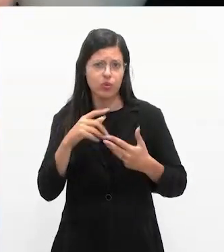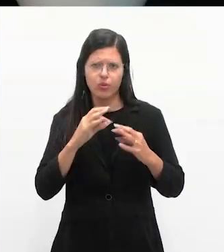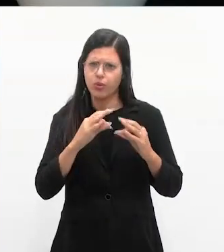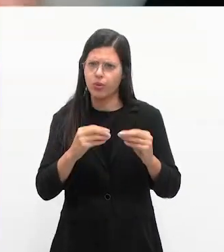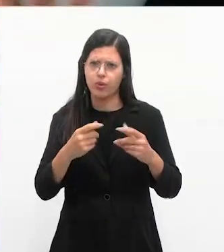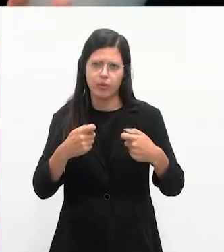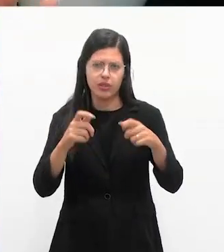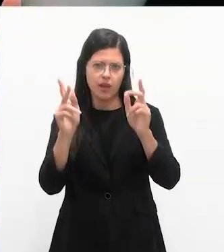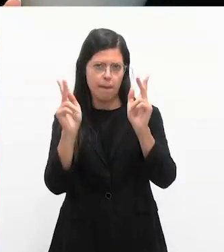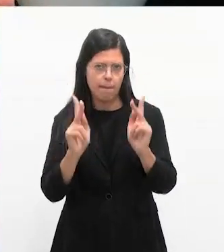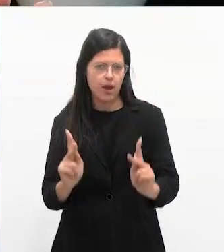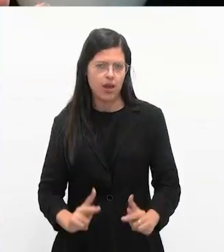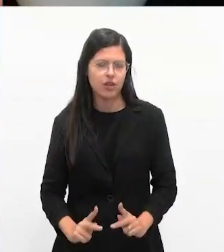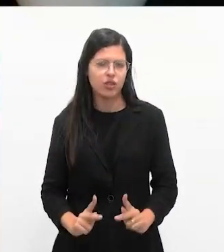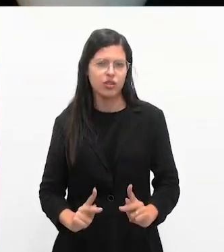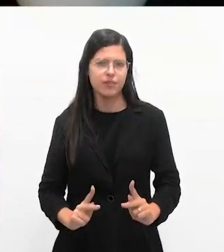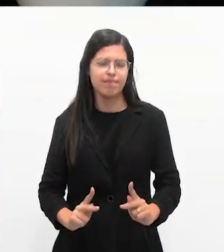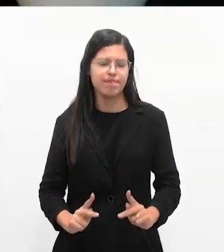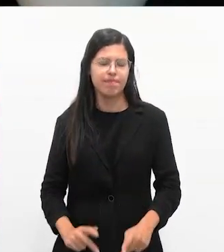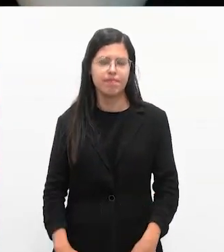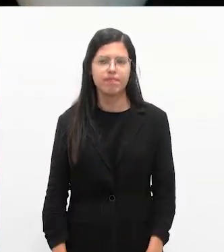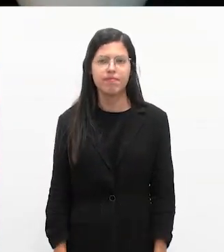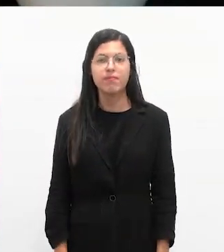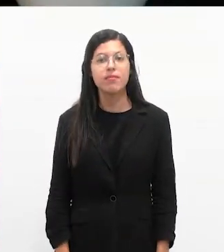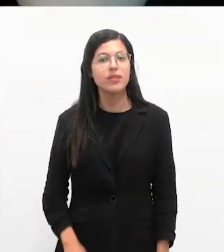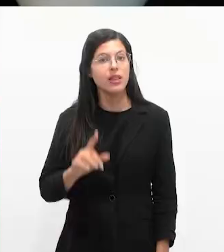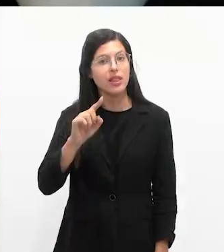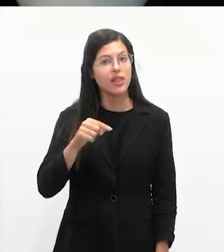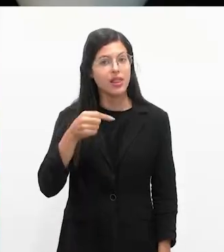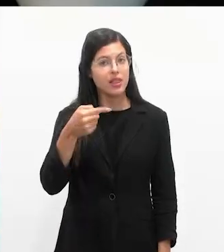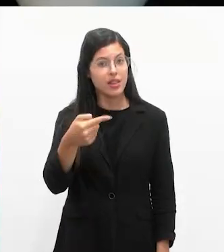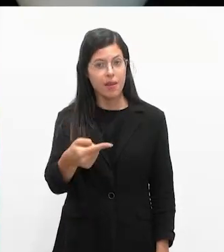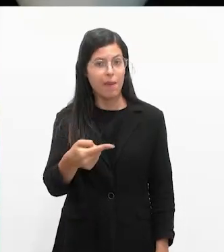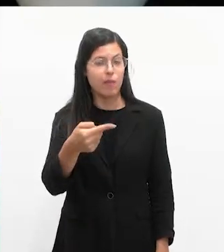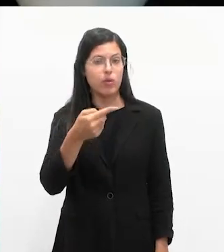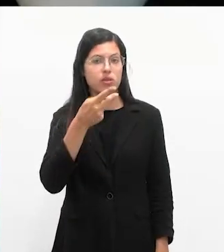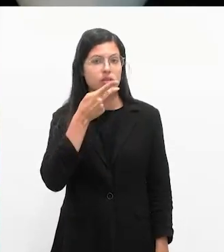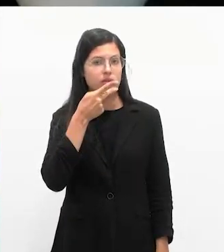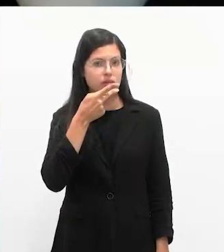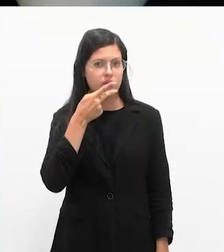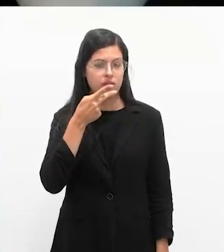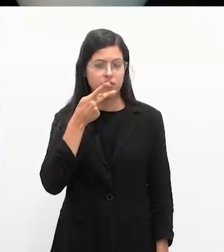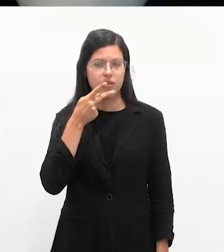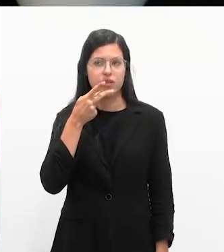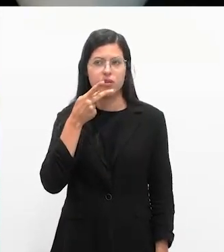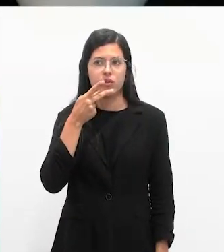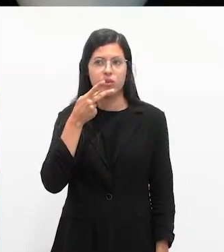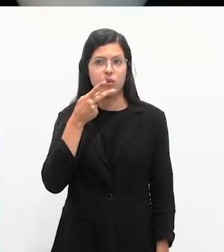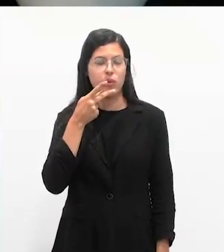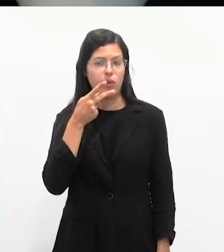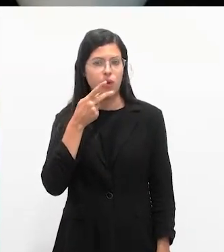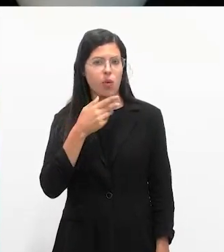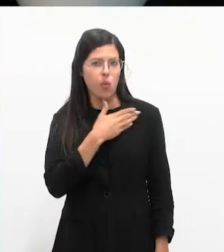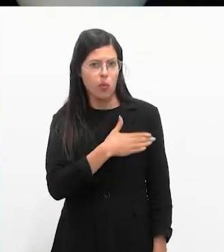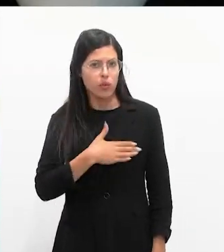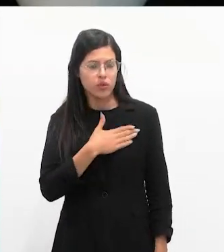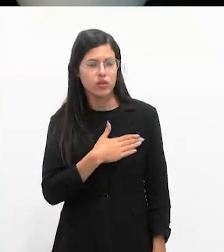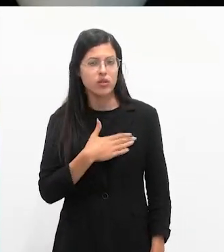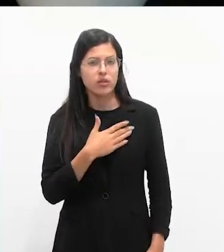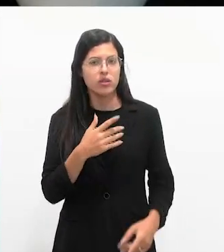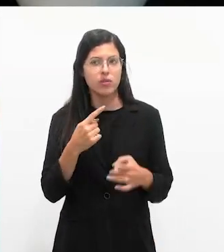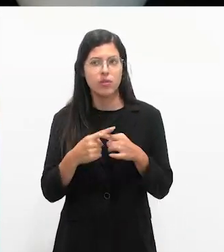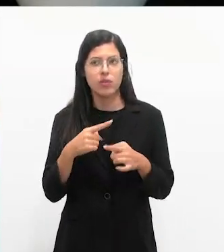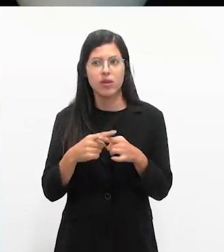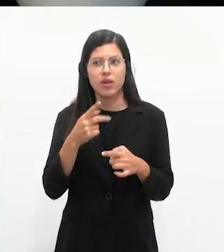mundo, nós precisamos de paz. E depois ele falando. E eu gostei muito porque